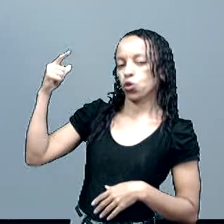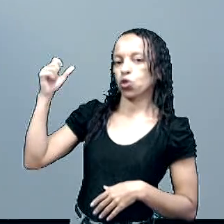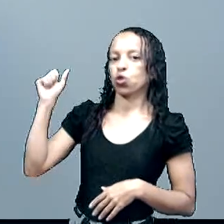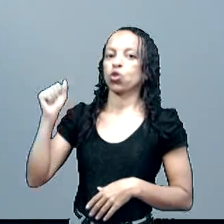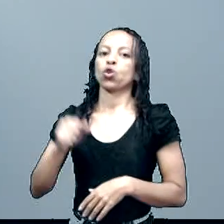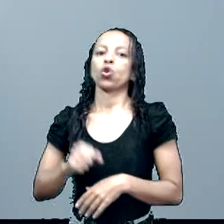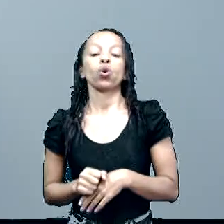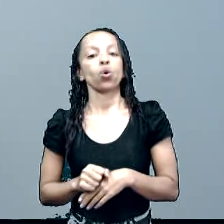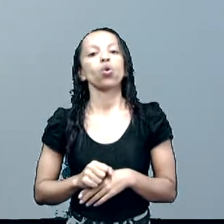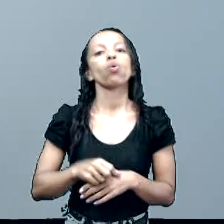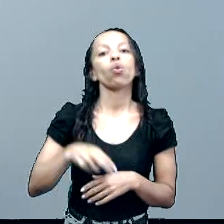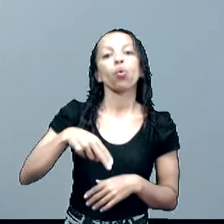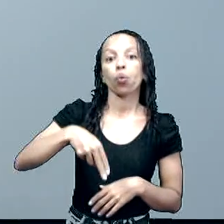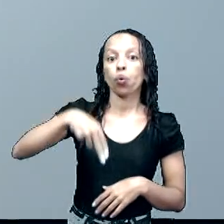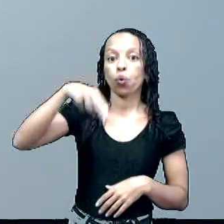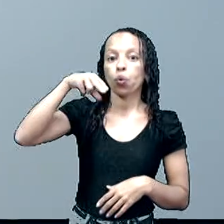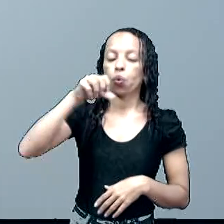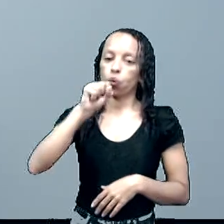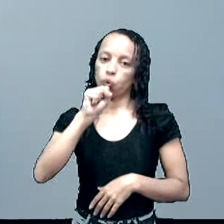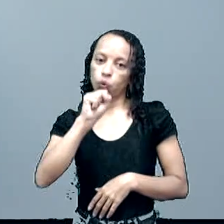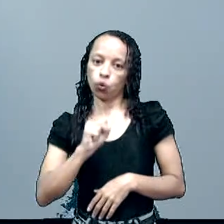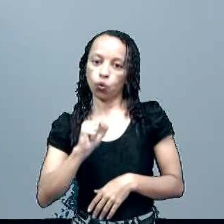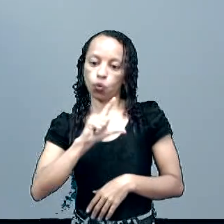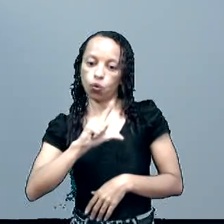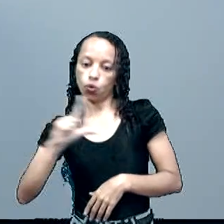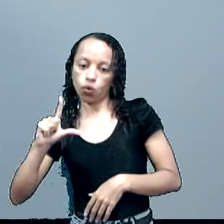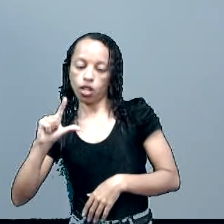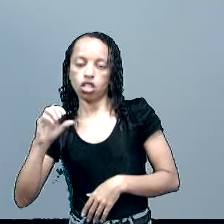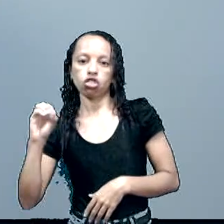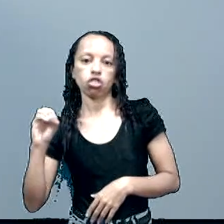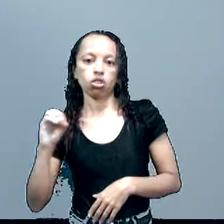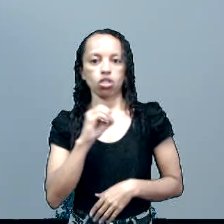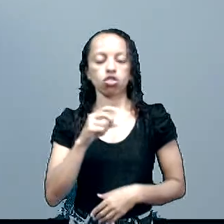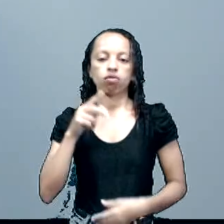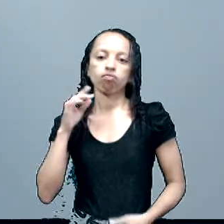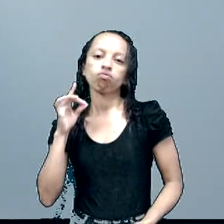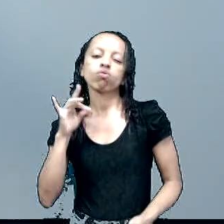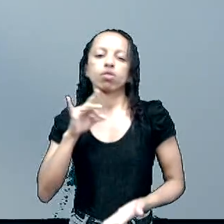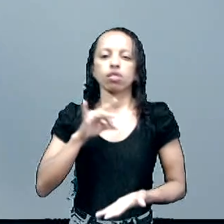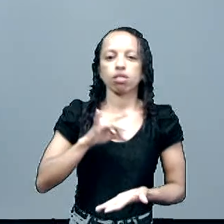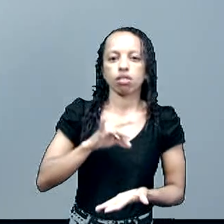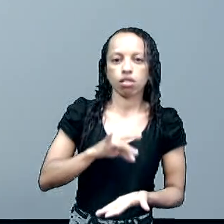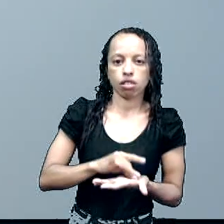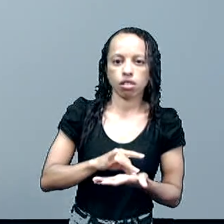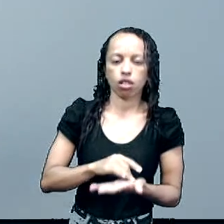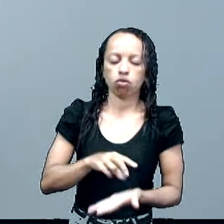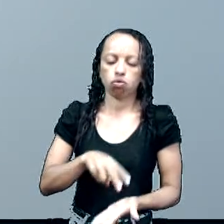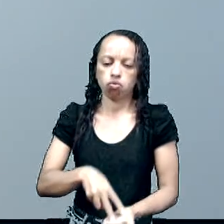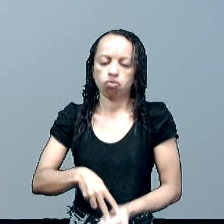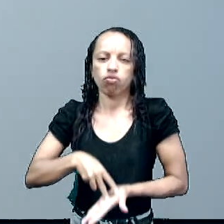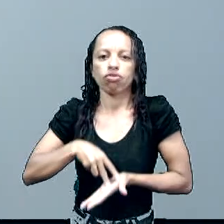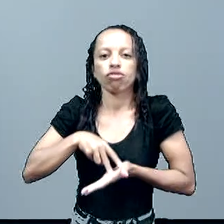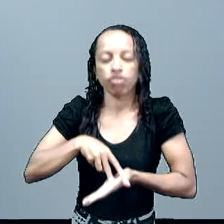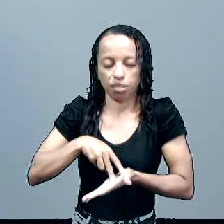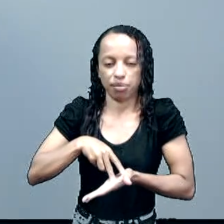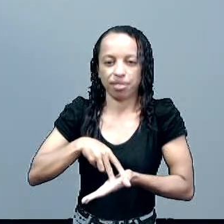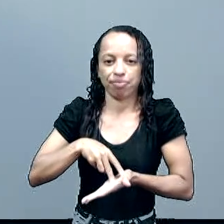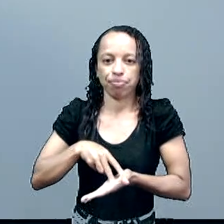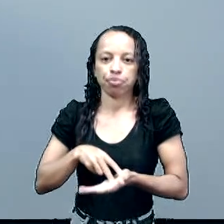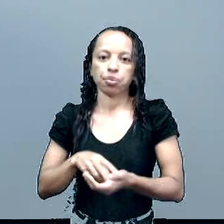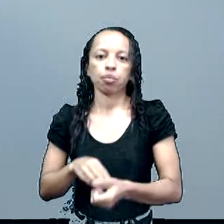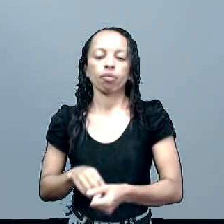leste e oeste eles são fixos aonde o sol nasce a leste onde o sol se põe a oeste